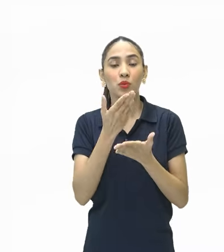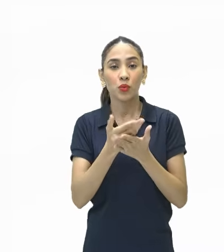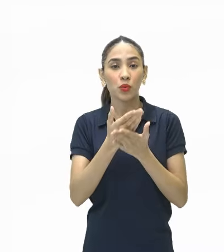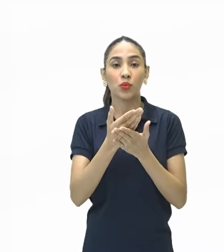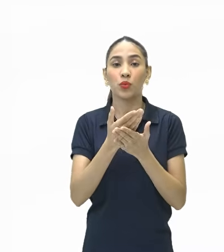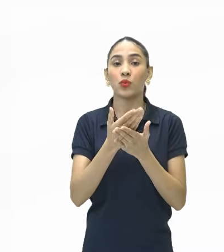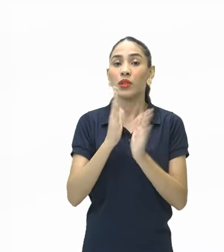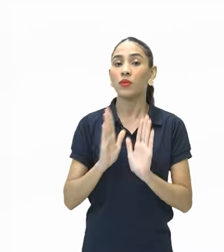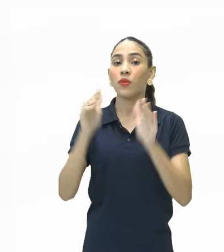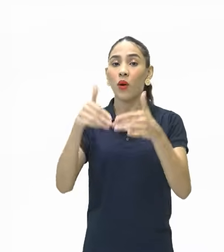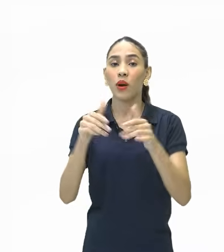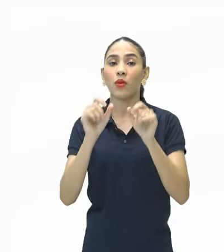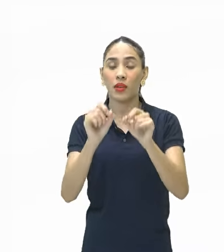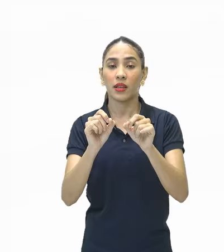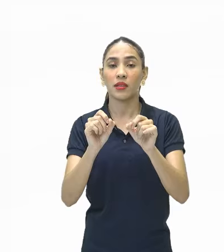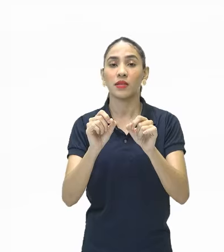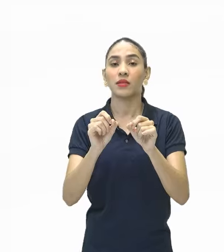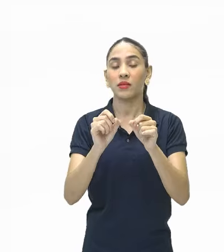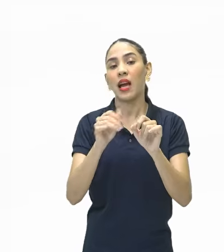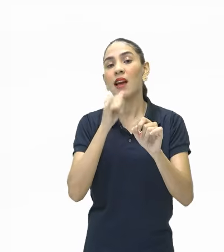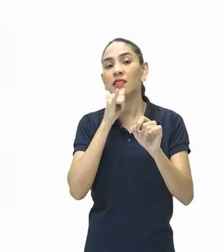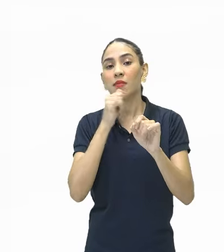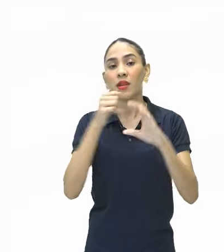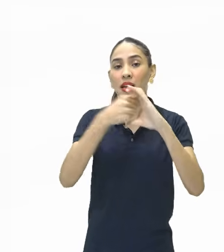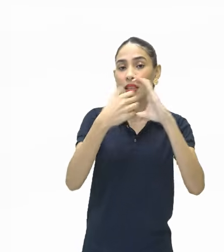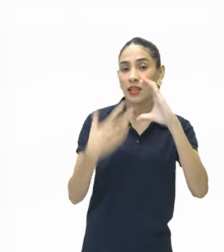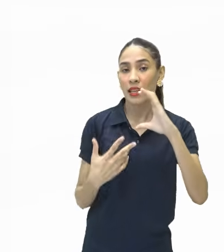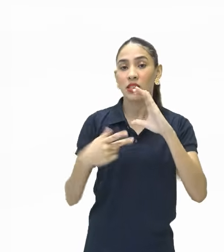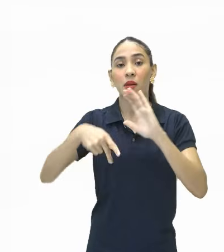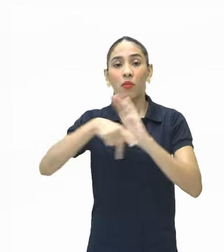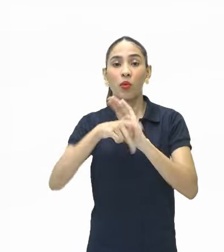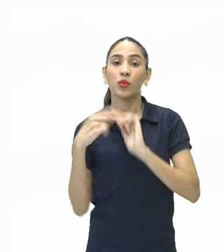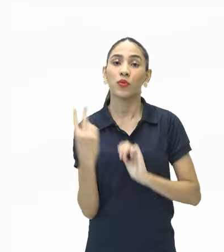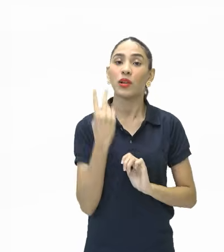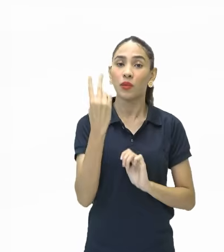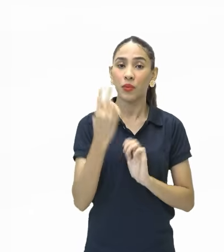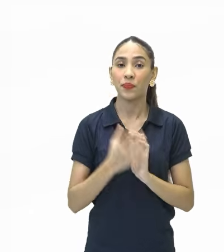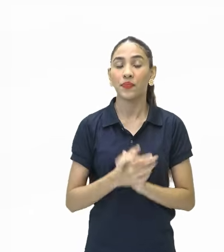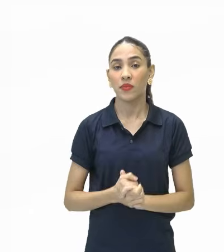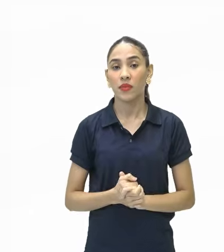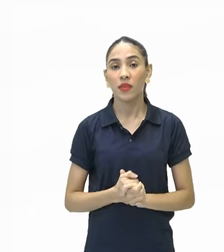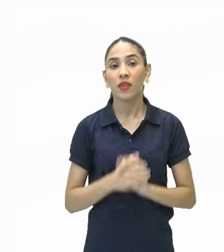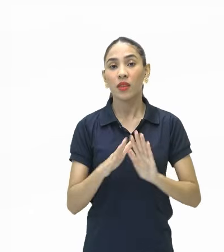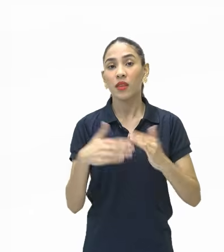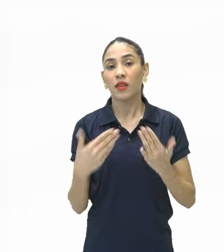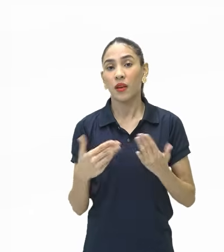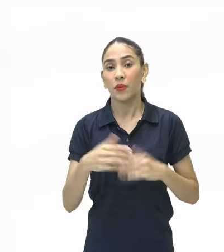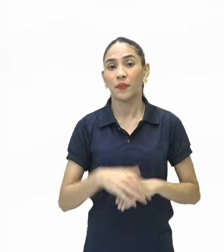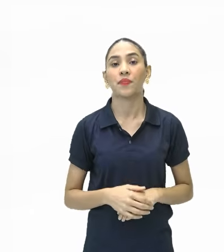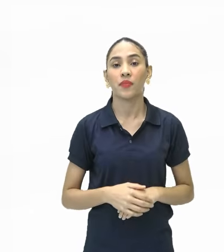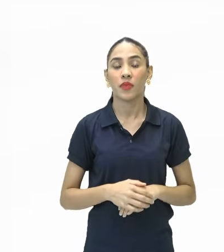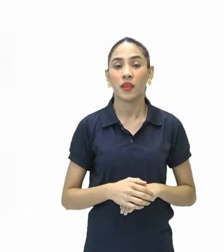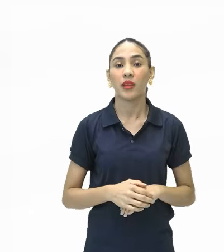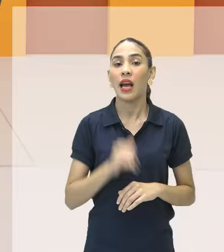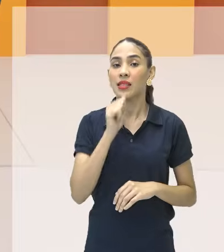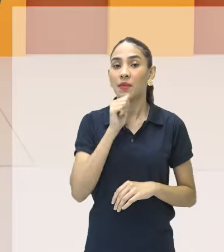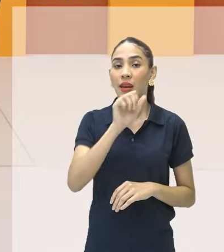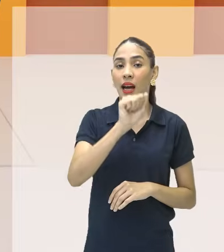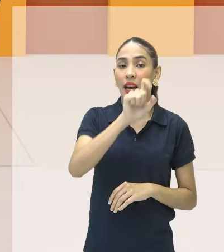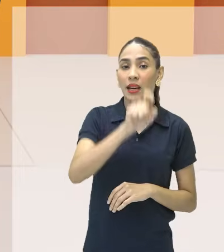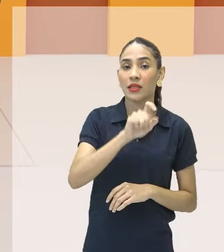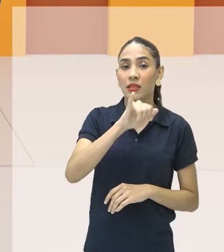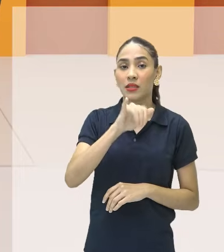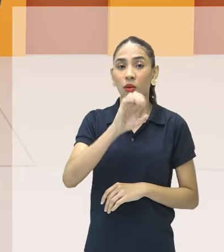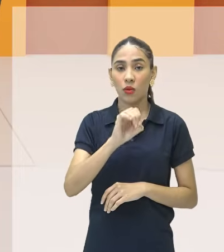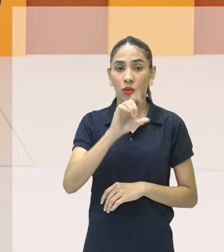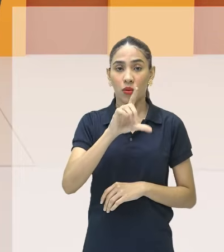ocupa com a consideração dos aspectos valorativos. Então, quando nós falamos aqui de axiologia, então,